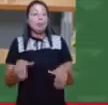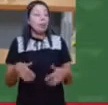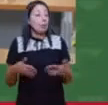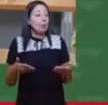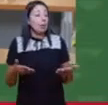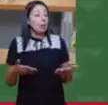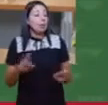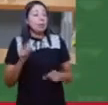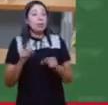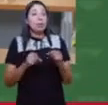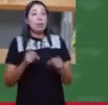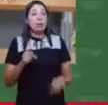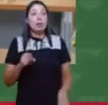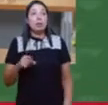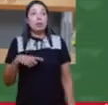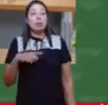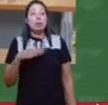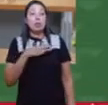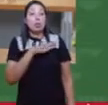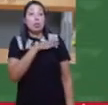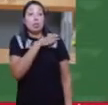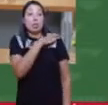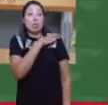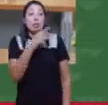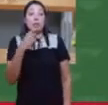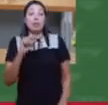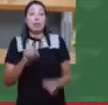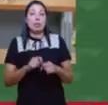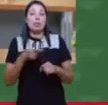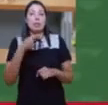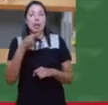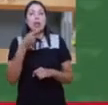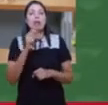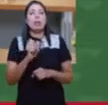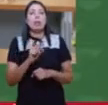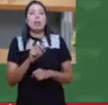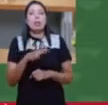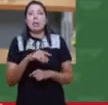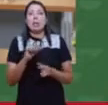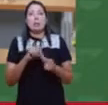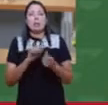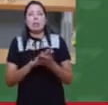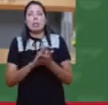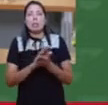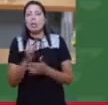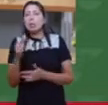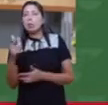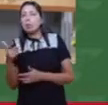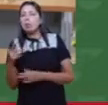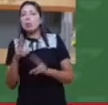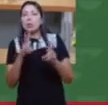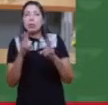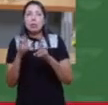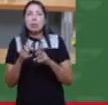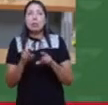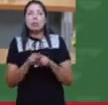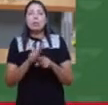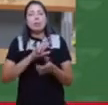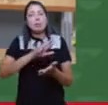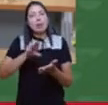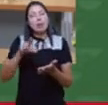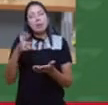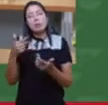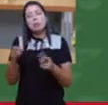quando o general pelas Forças Armadas fez a manifestação. Ele não fez em outros temas. Podia ter feito nota oficial em vários